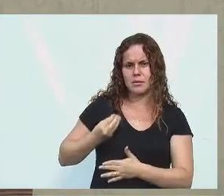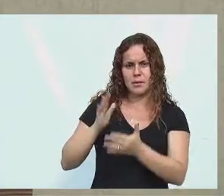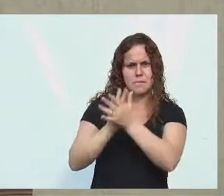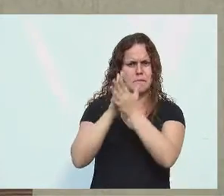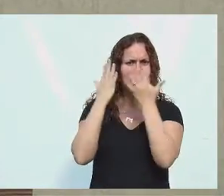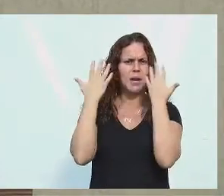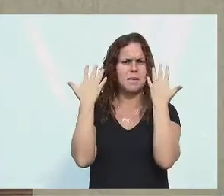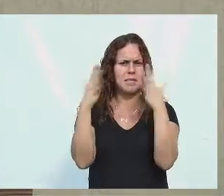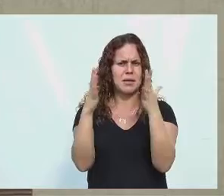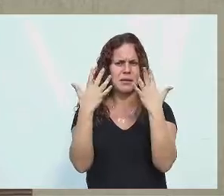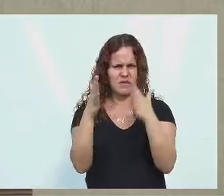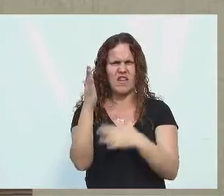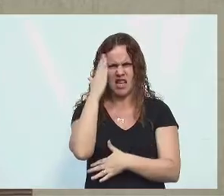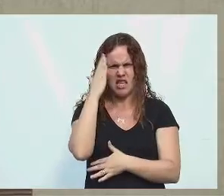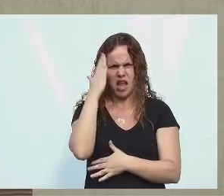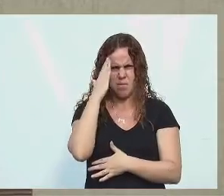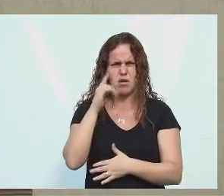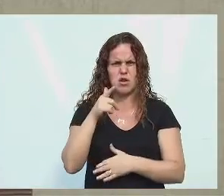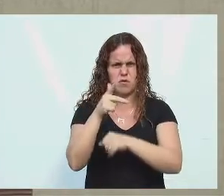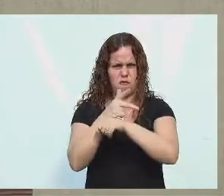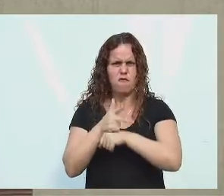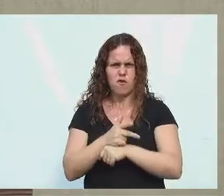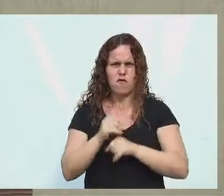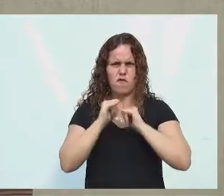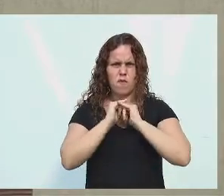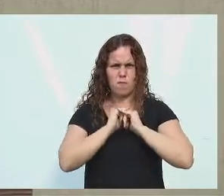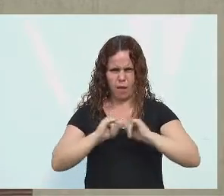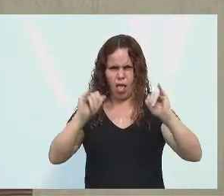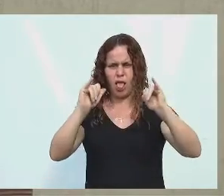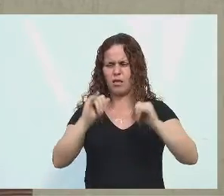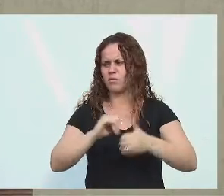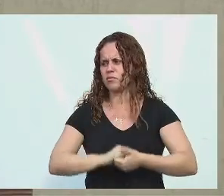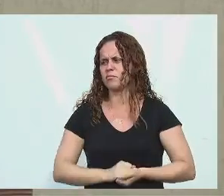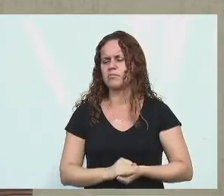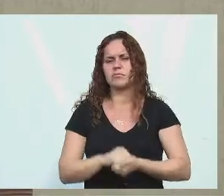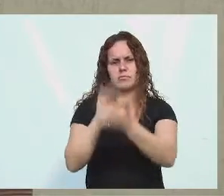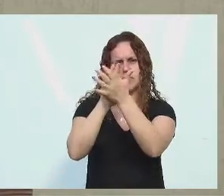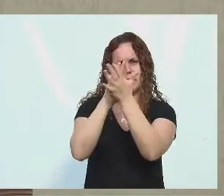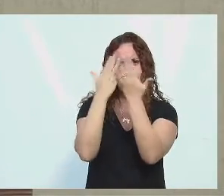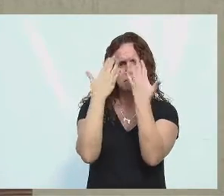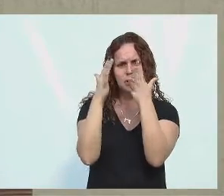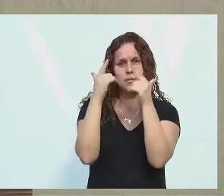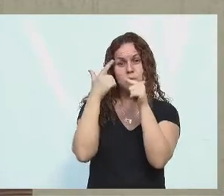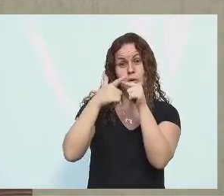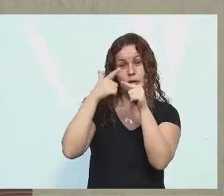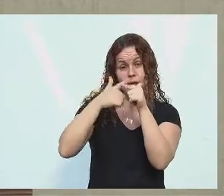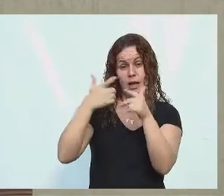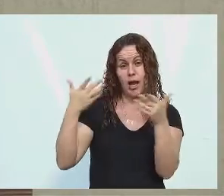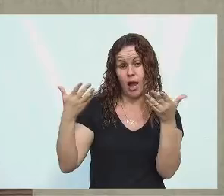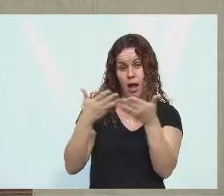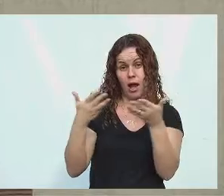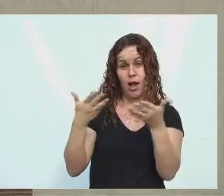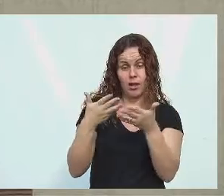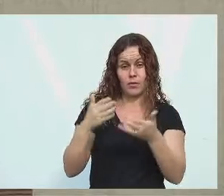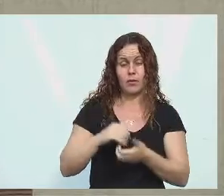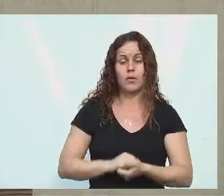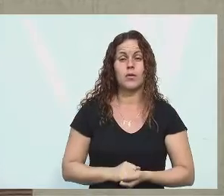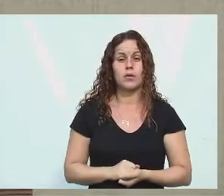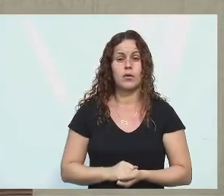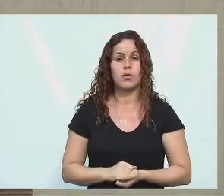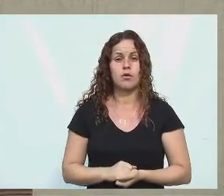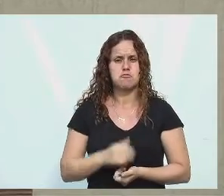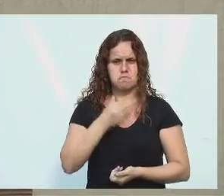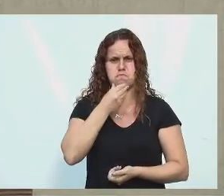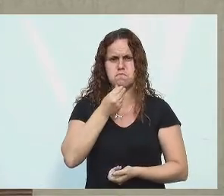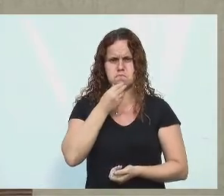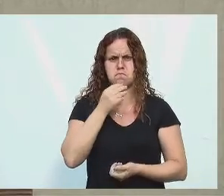Parabenizá-lo, mas ele vai ficar sabendo que eu vou postar esse vídeo. Parabenizá-lo, né? Porque agora sim, até um camarada que, com todo